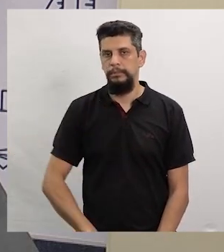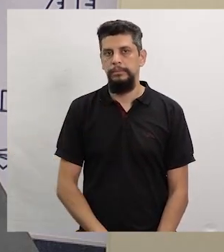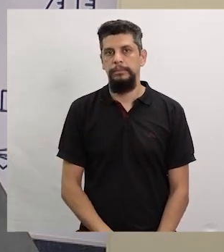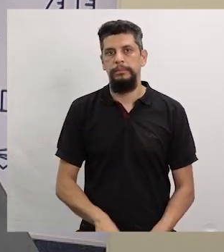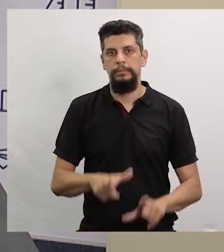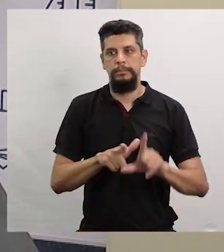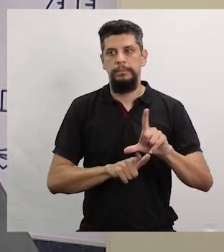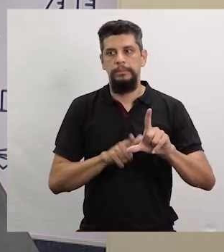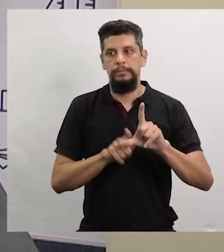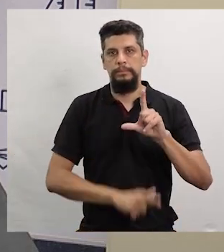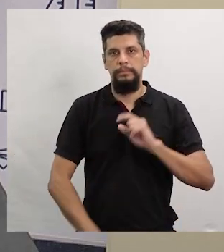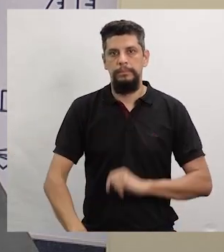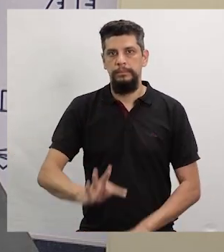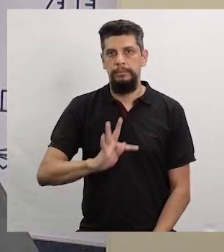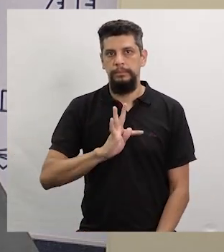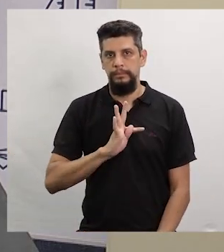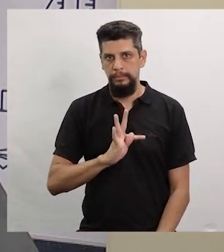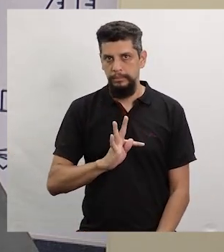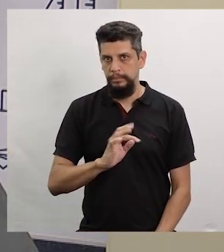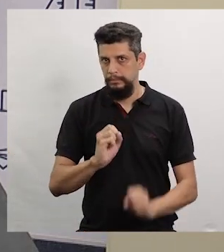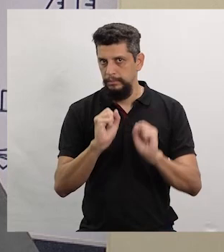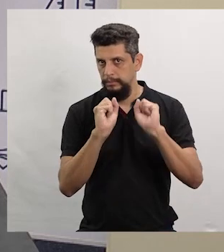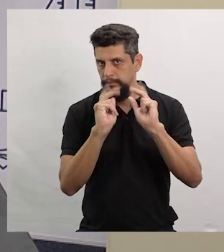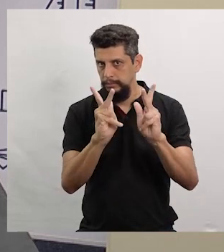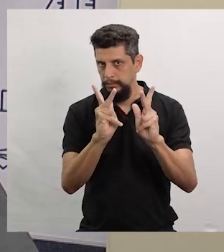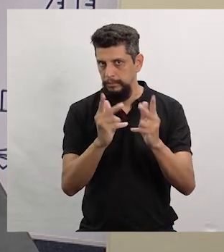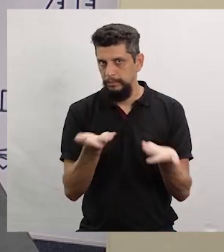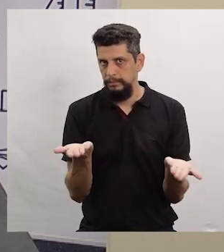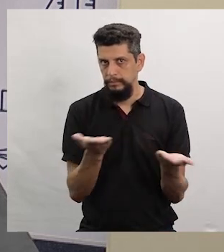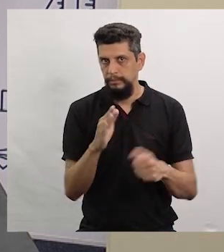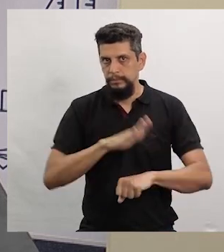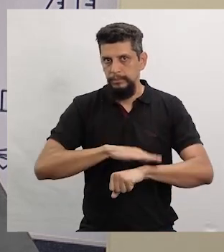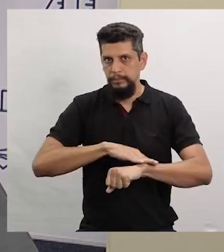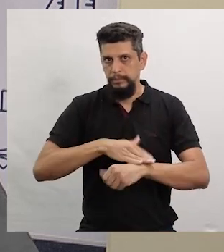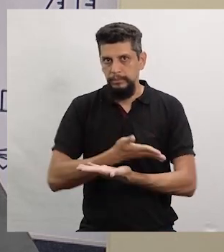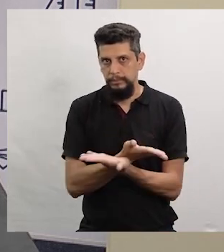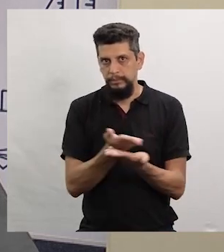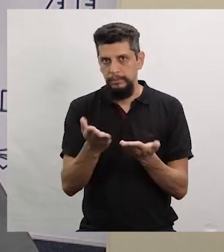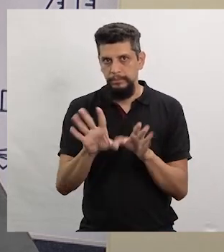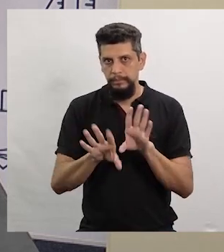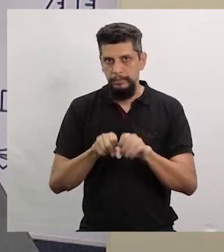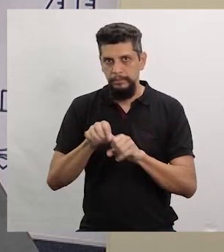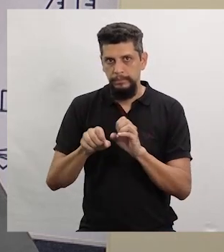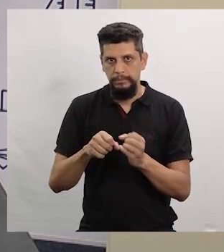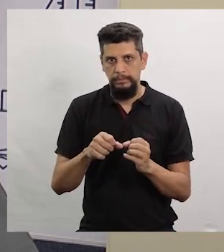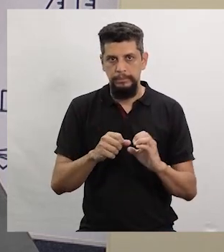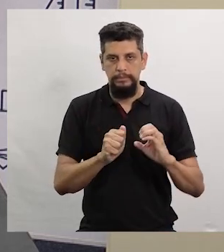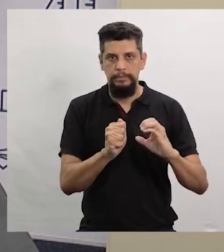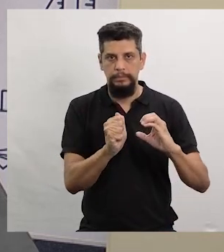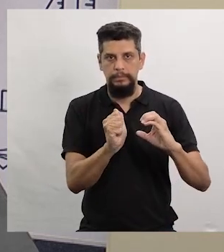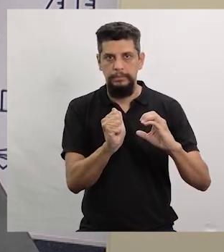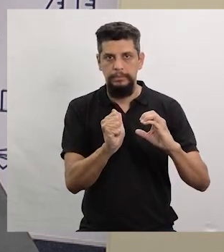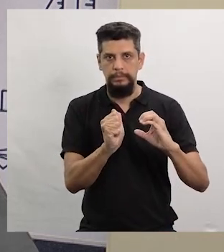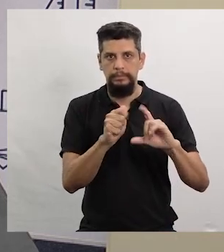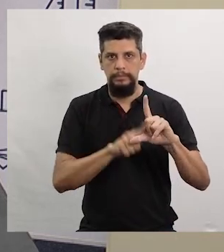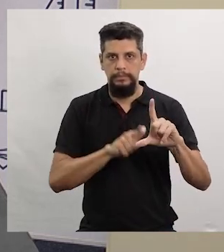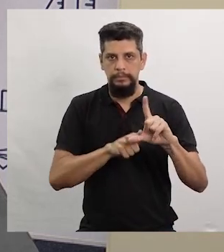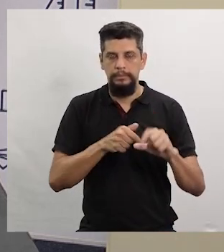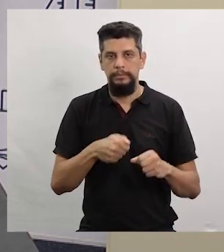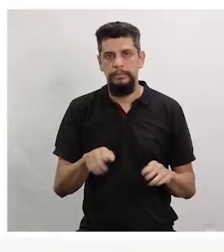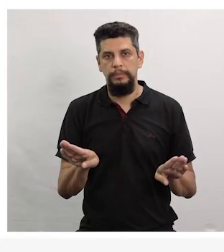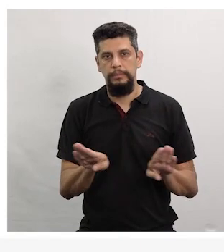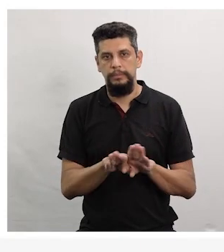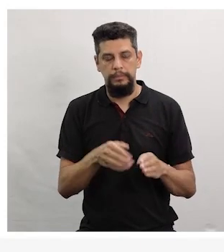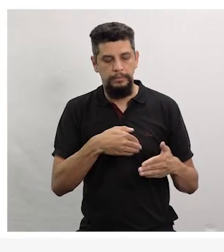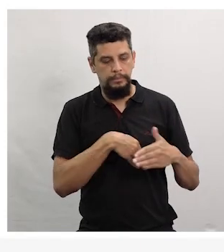novamente e letra T certo vou dar alguns instantes para vocês separarem aí vou